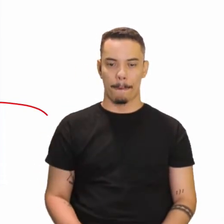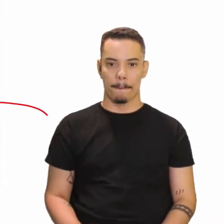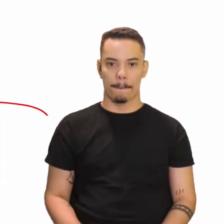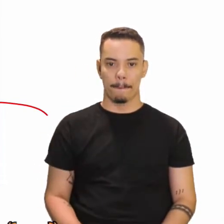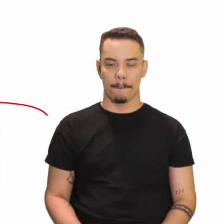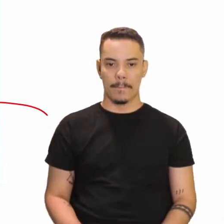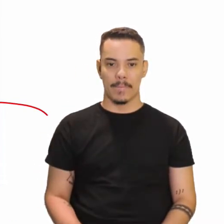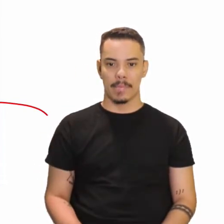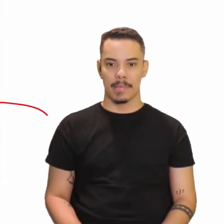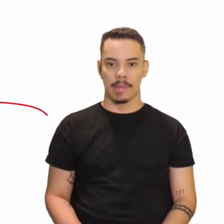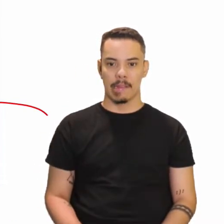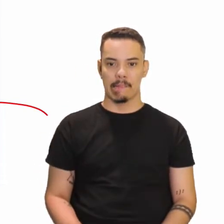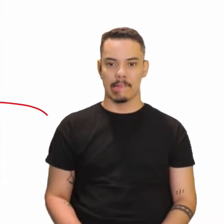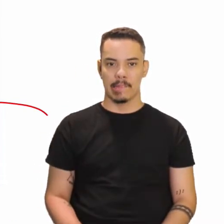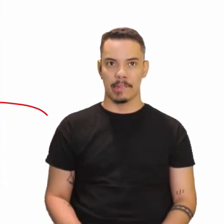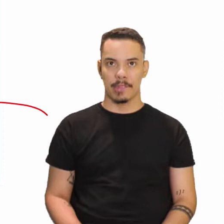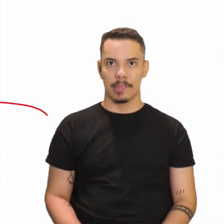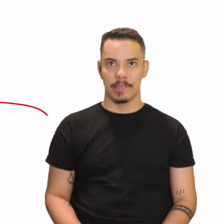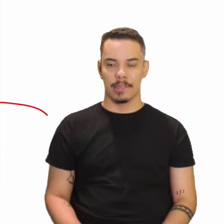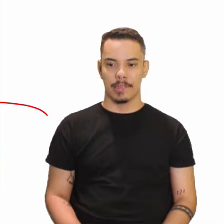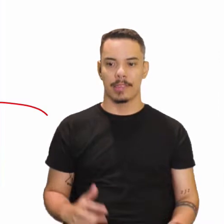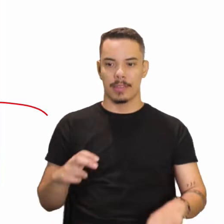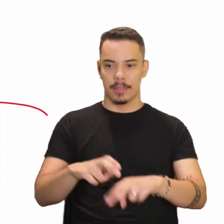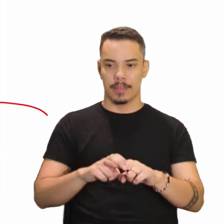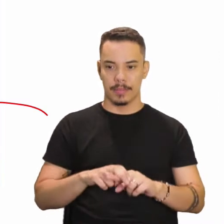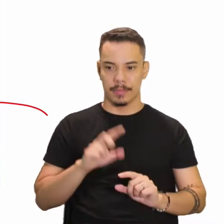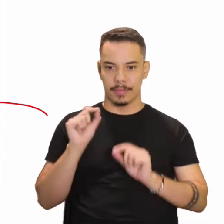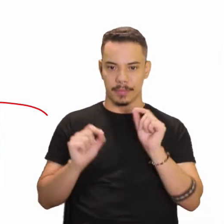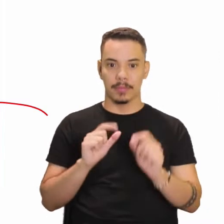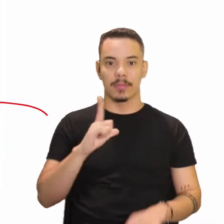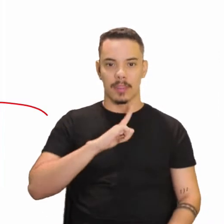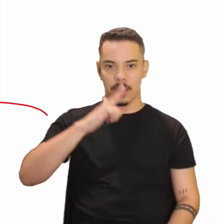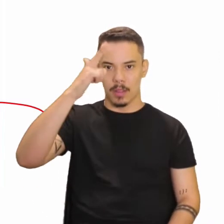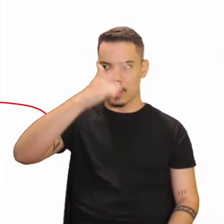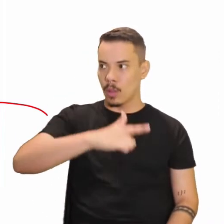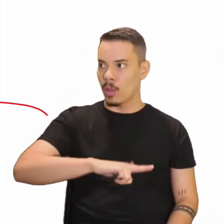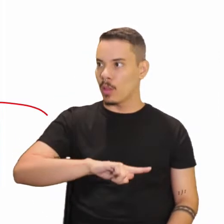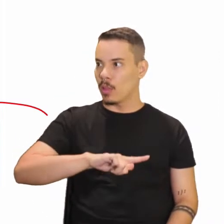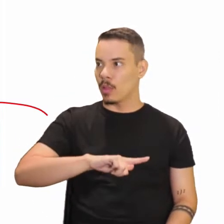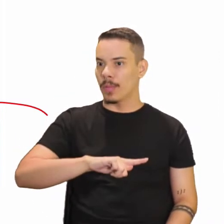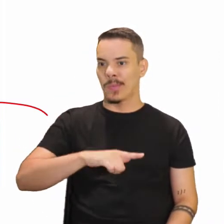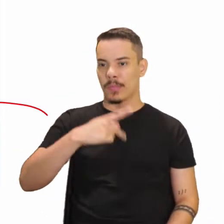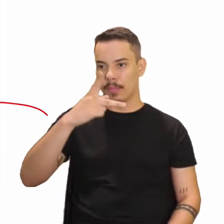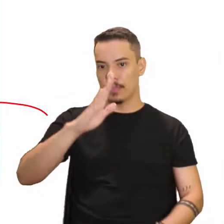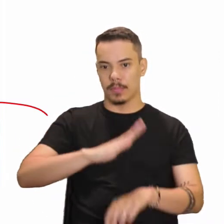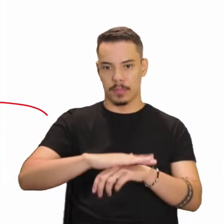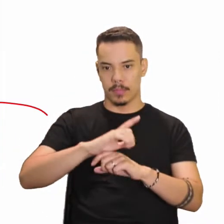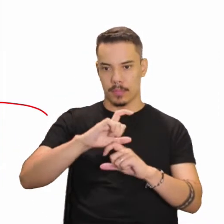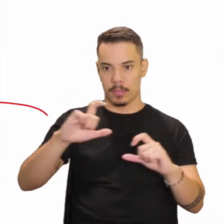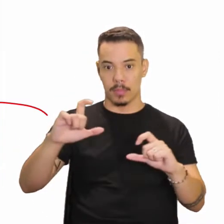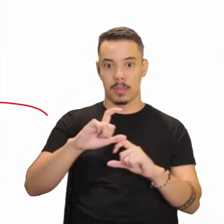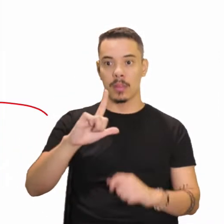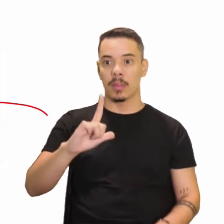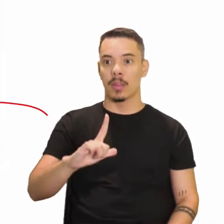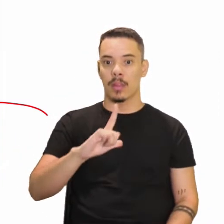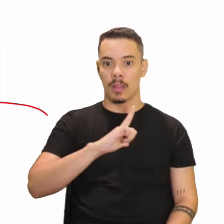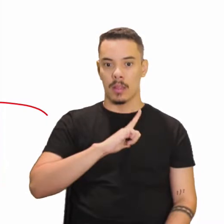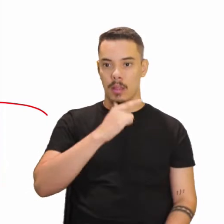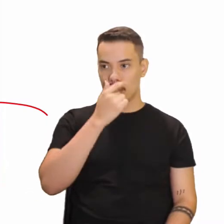então Aqui nós temos o seguinte uma outra charge para você que nós temos aqui